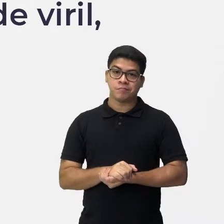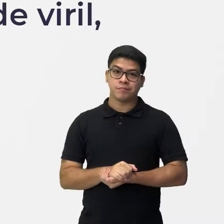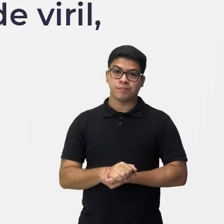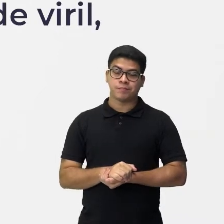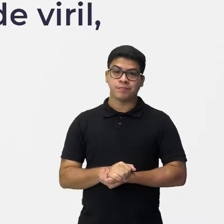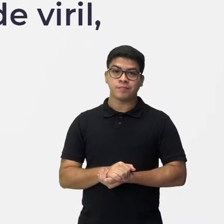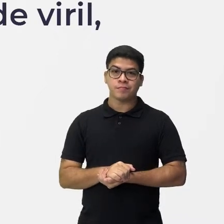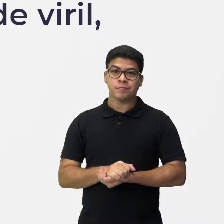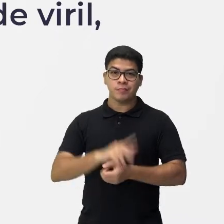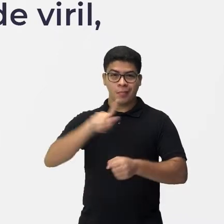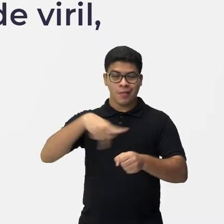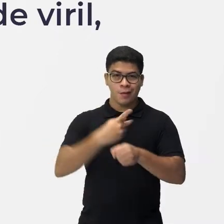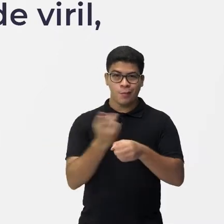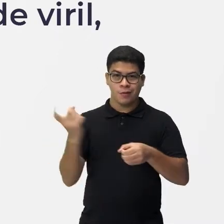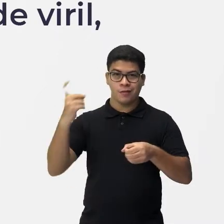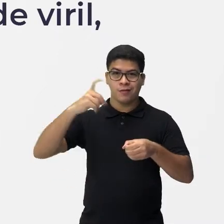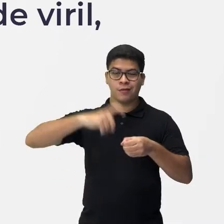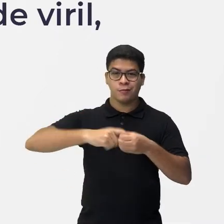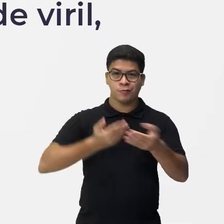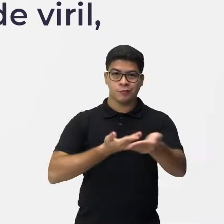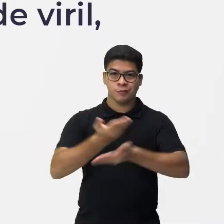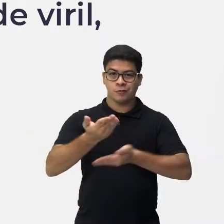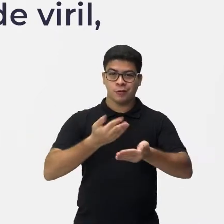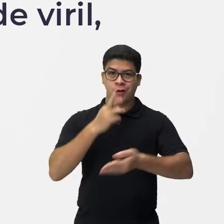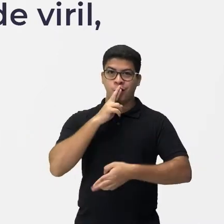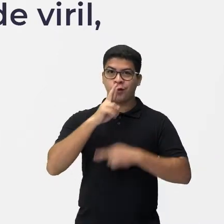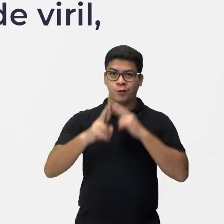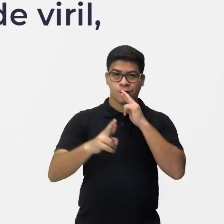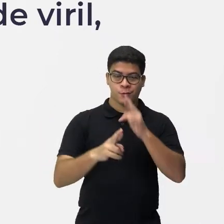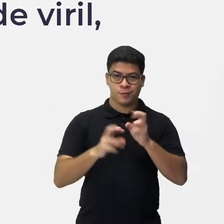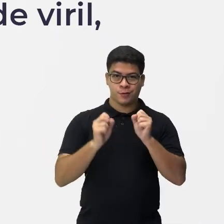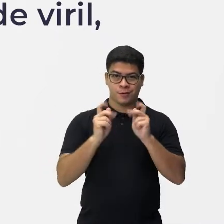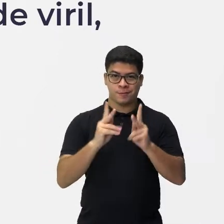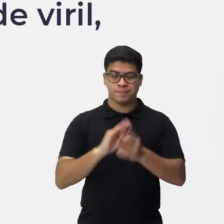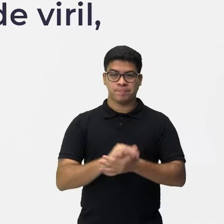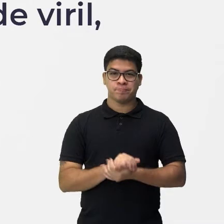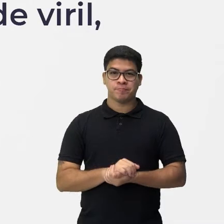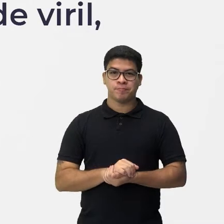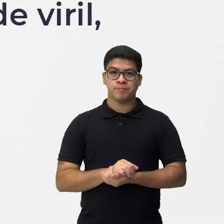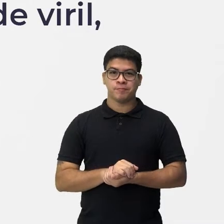alternativa correta, daqui a pouquinho a gente volta e comenta o gabarito das nossas questões. Até lá!